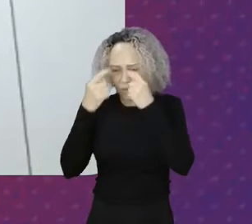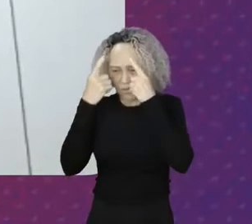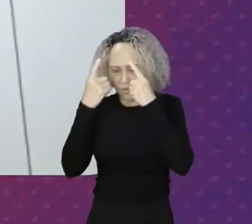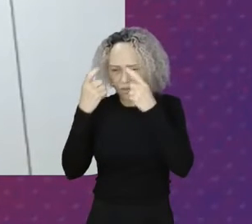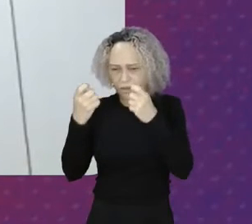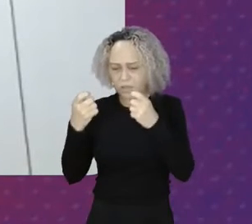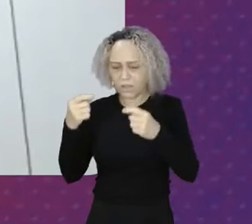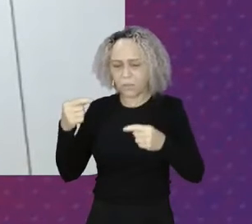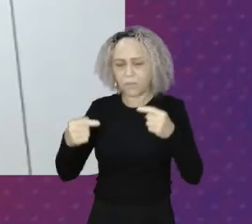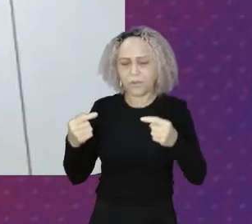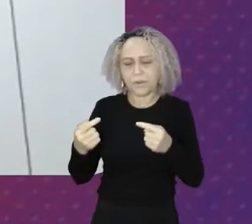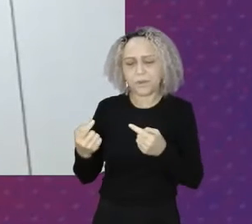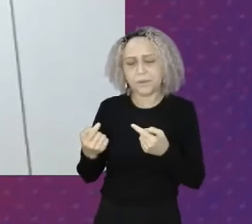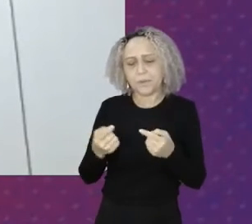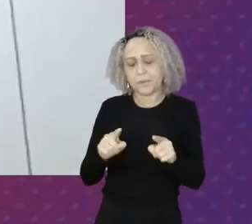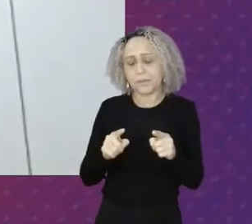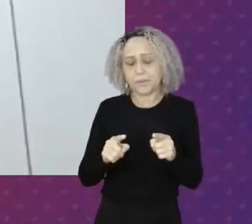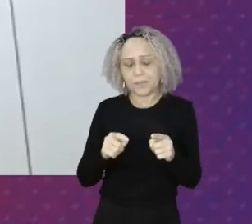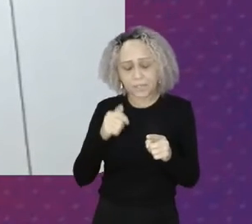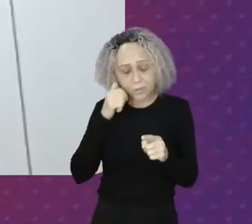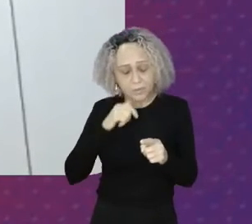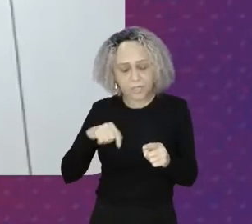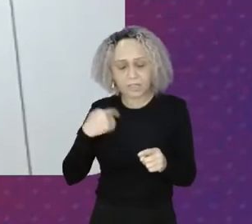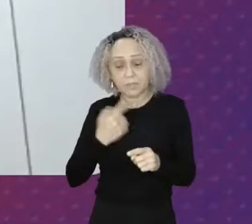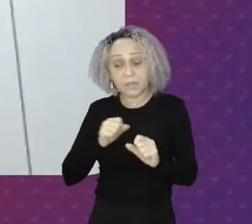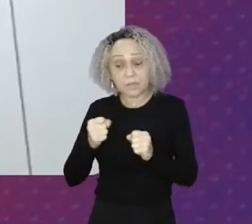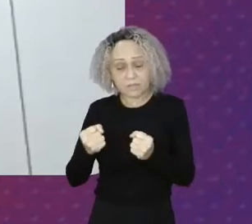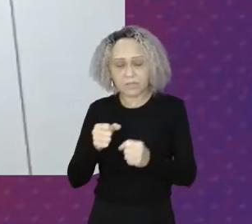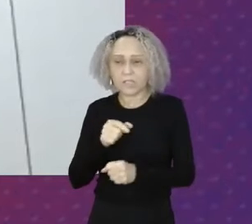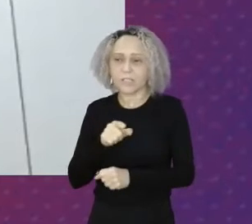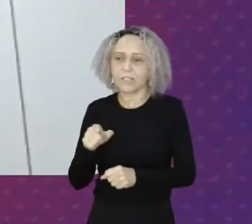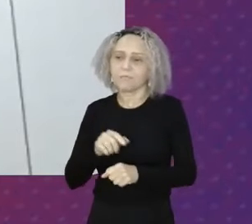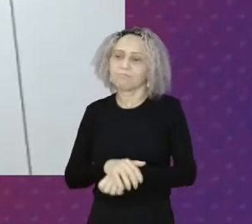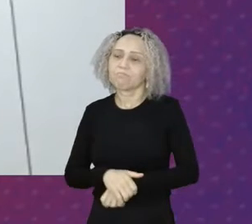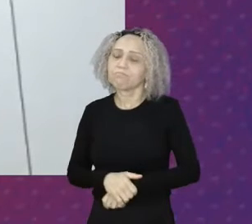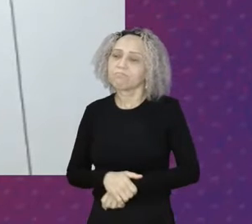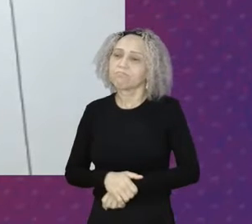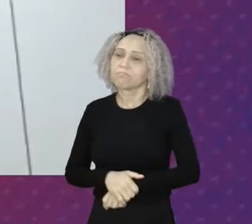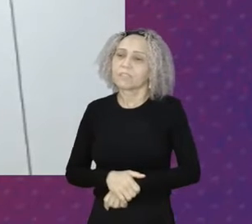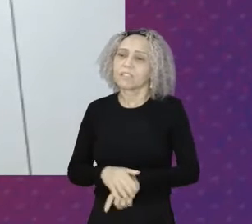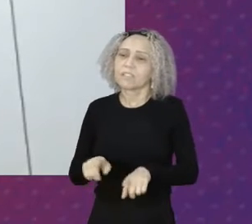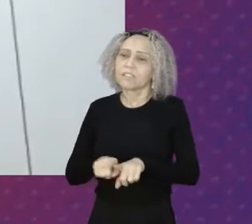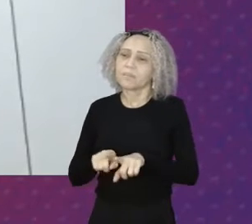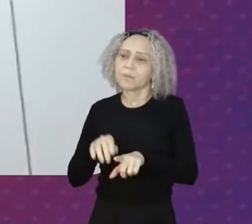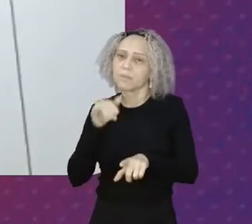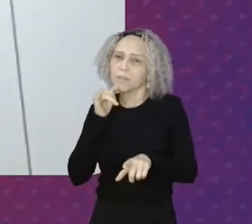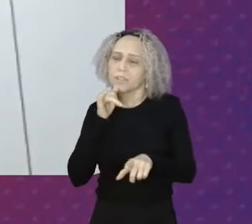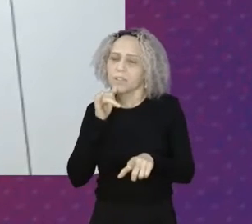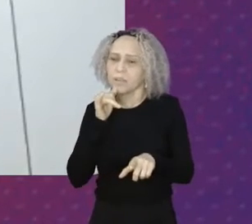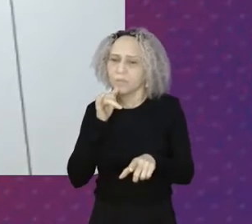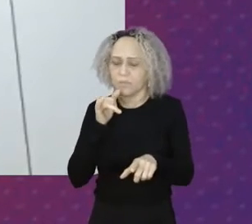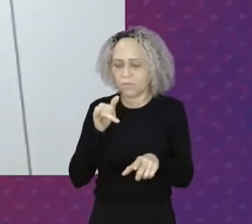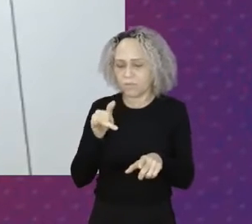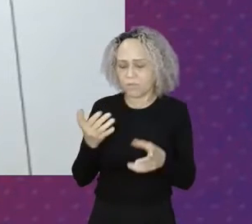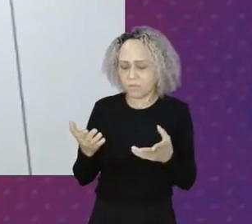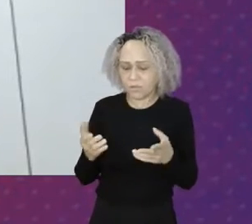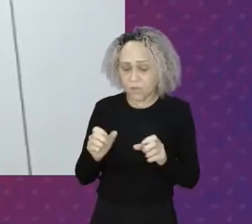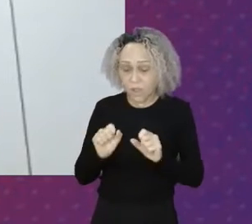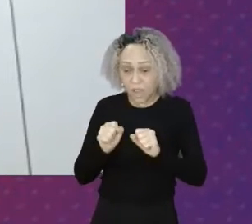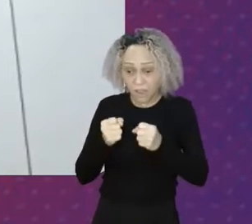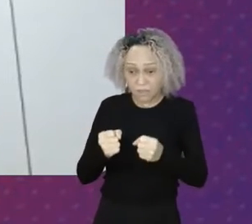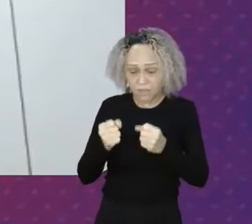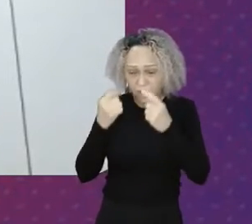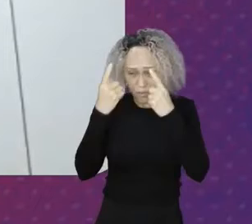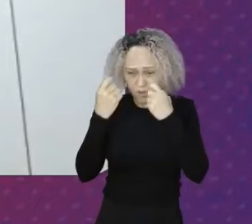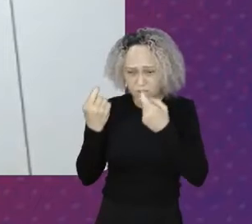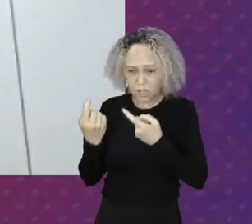trazer alguns dados também, como eu coloquei aqui, diversas organizações têm se debruçado sobre o tema da participação política e do enfrentamento à violência